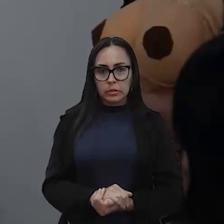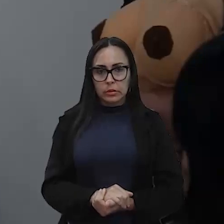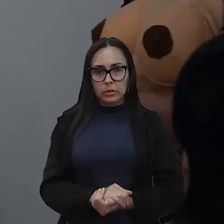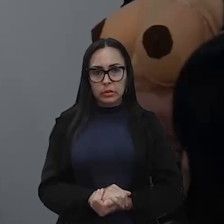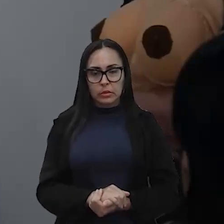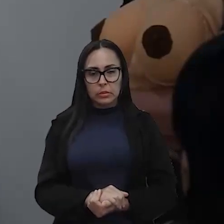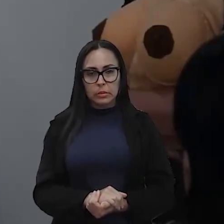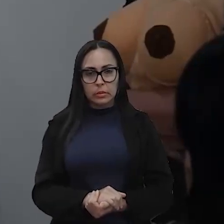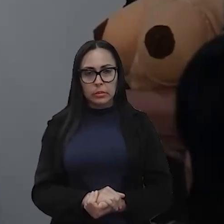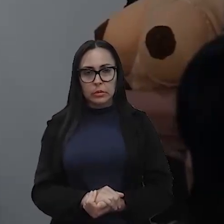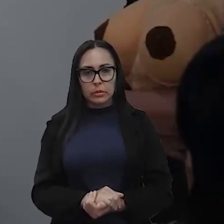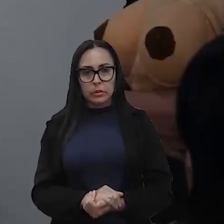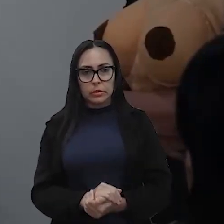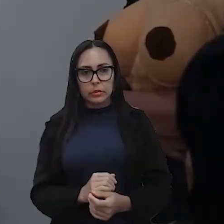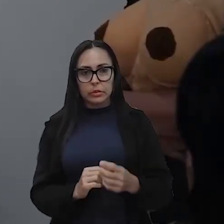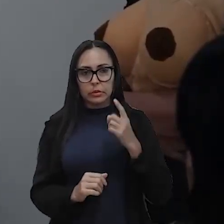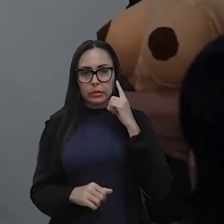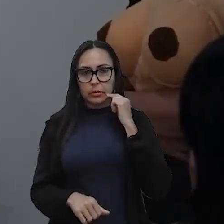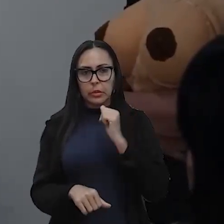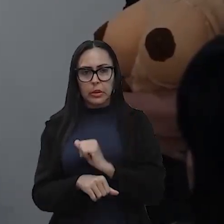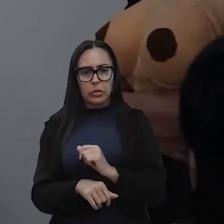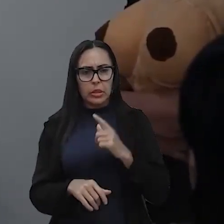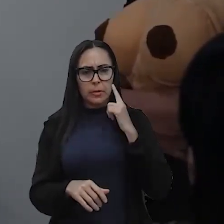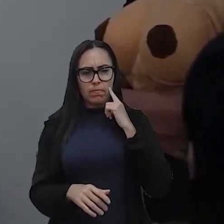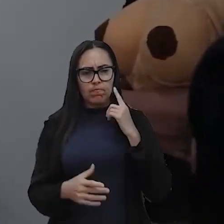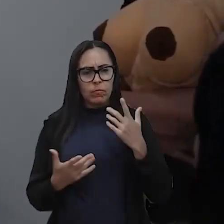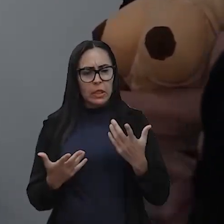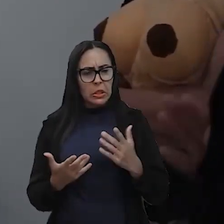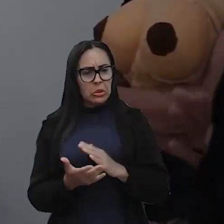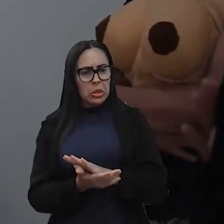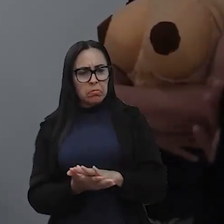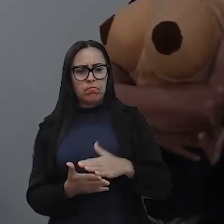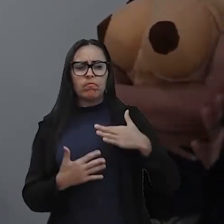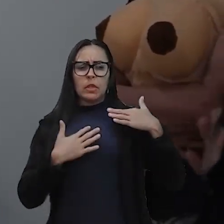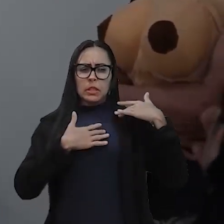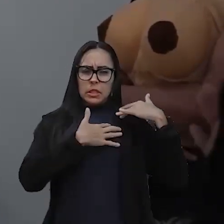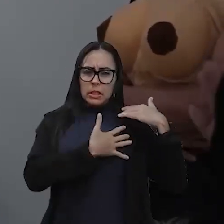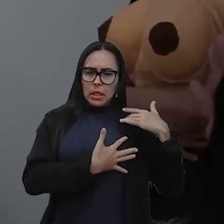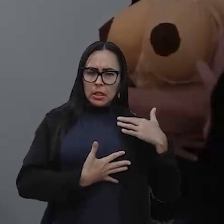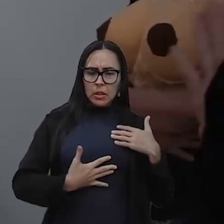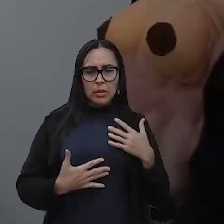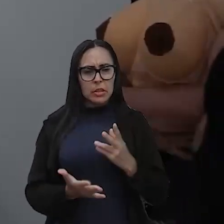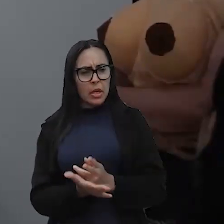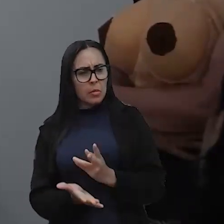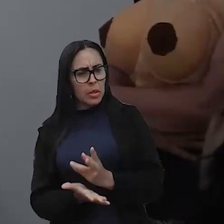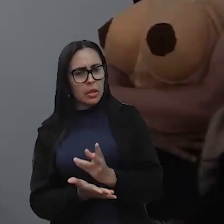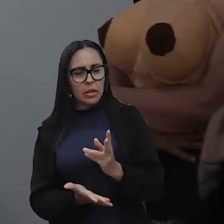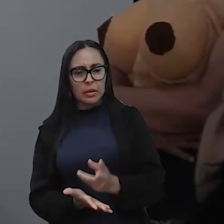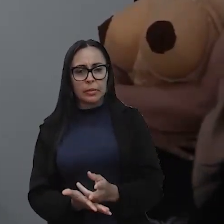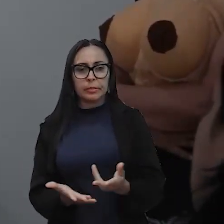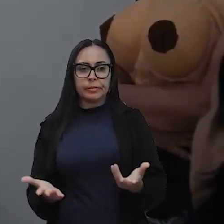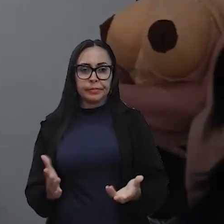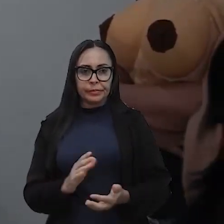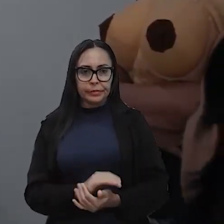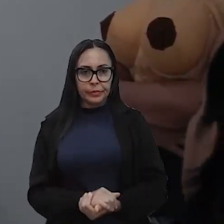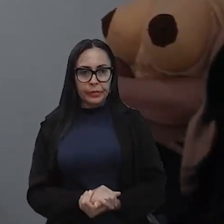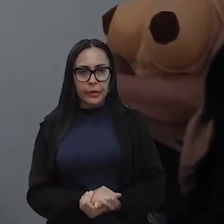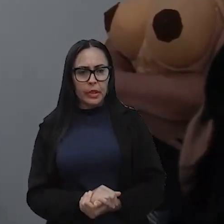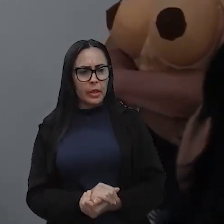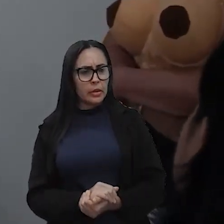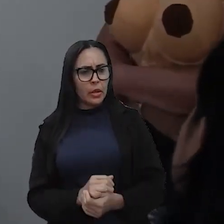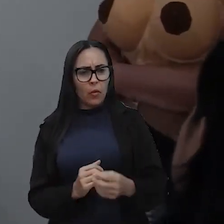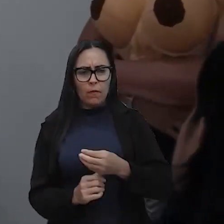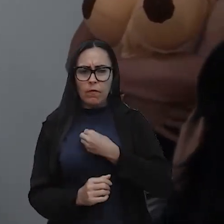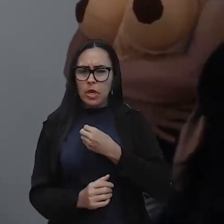sair e está sentindo nada, está se examinando, se tocando sempre, não tem nada, vida que segue. Isso aí é